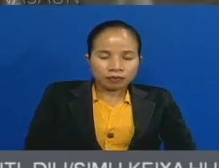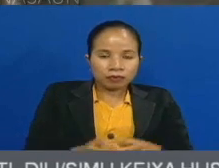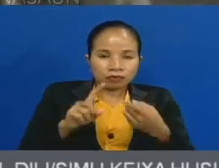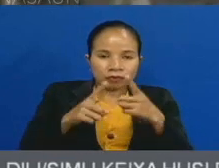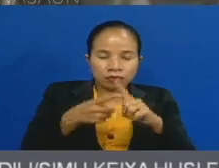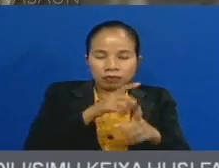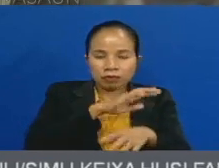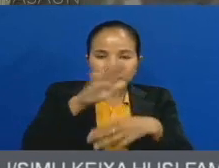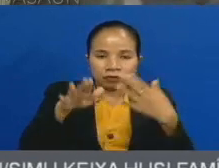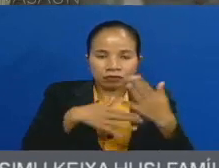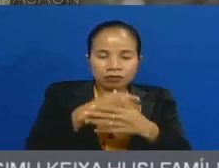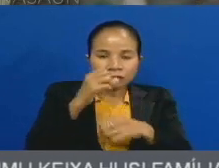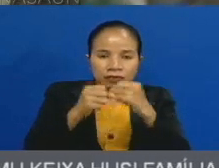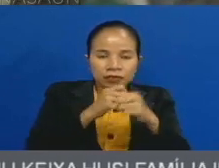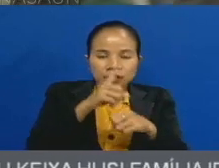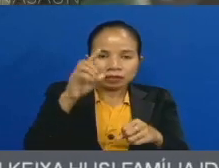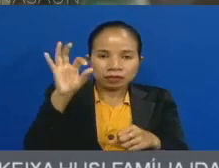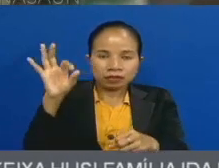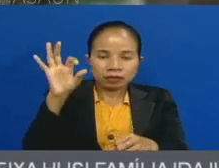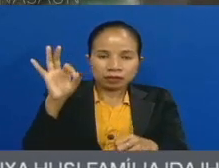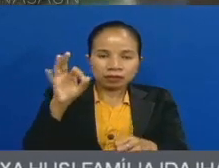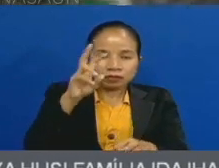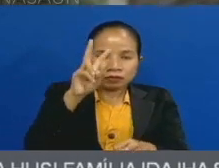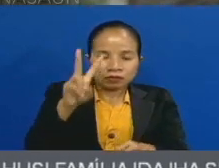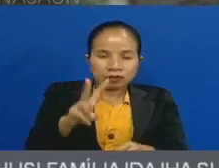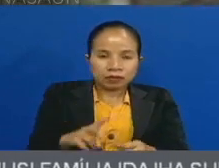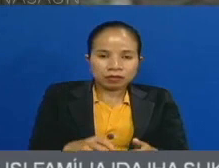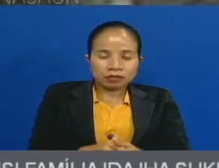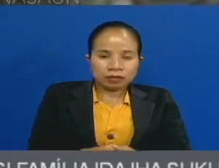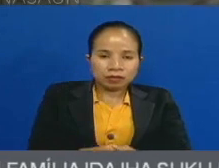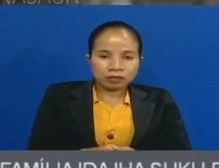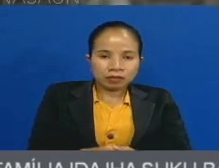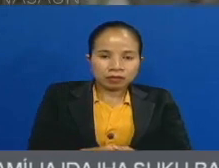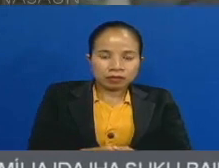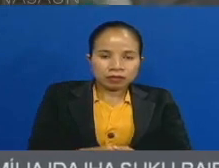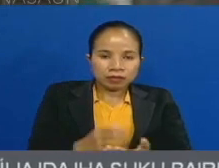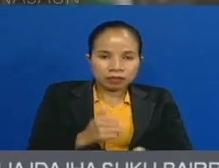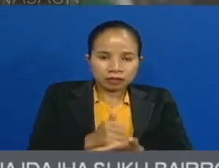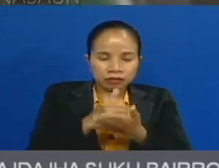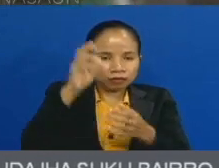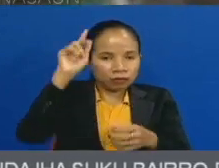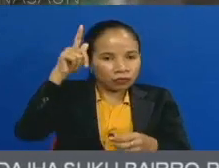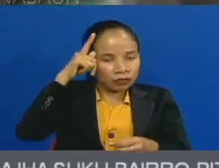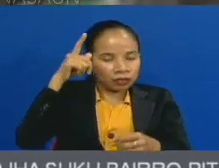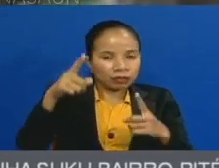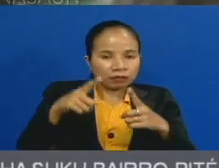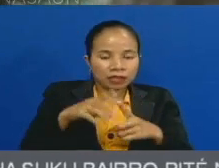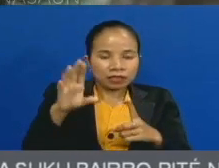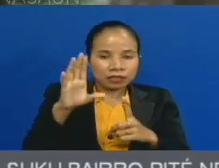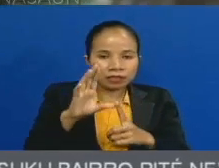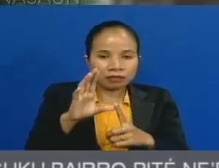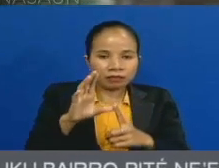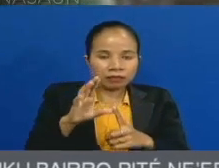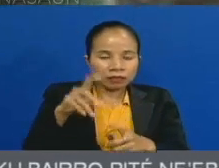Maluxira, já tinha em Rio Dato CC Nulo Recintrua, Martir Né, saímos assistente política, ba comandante em